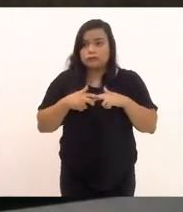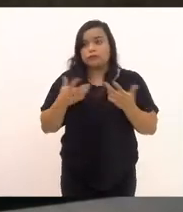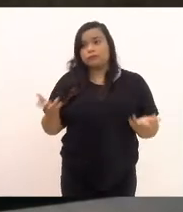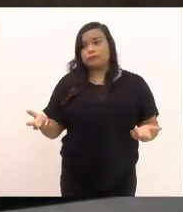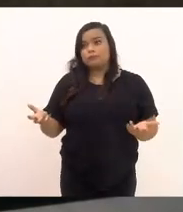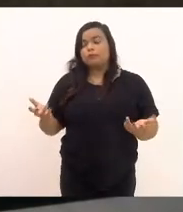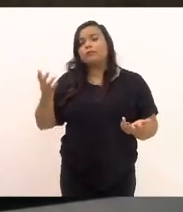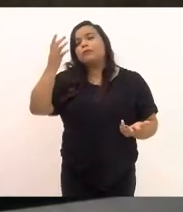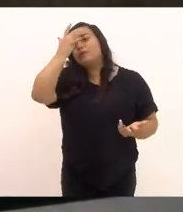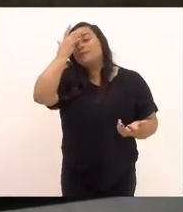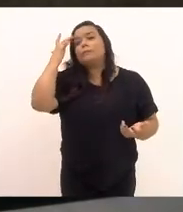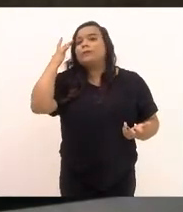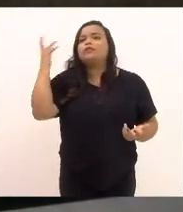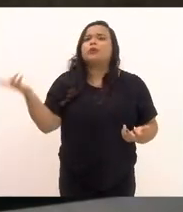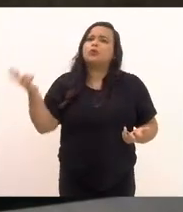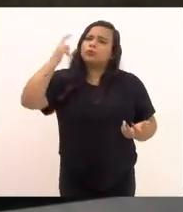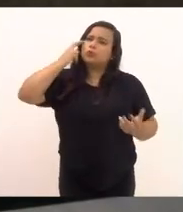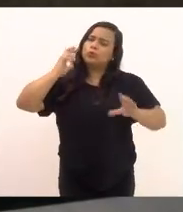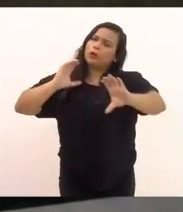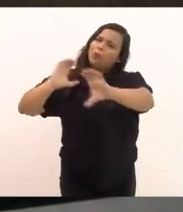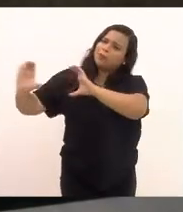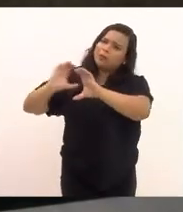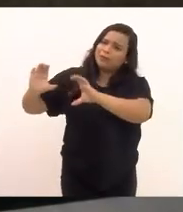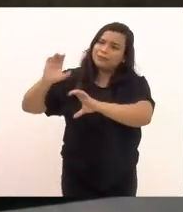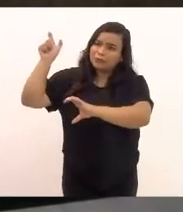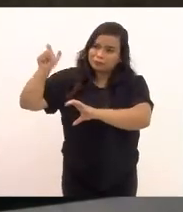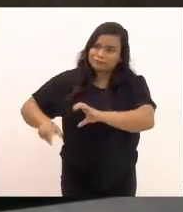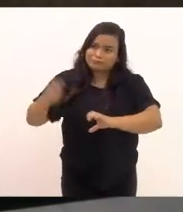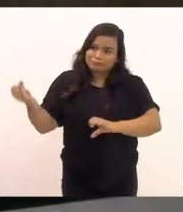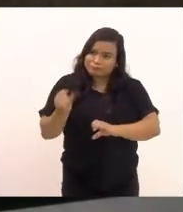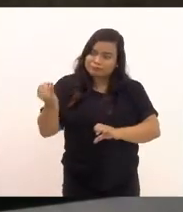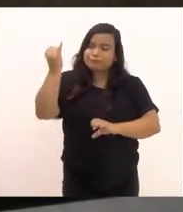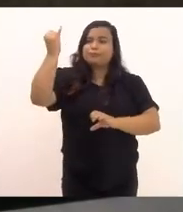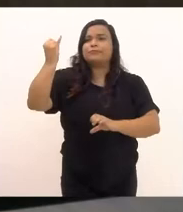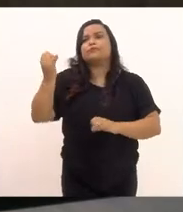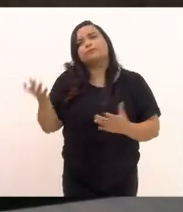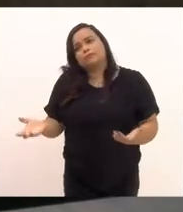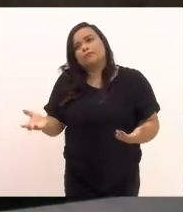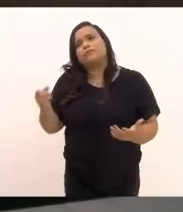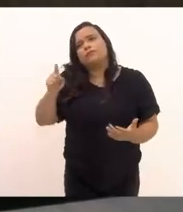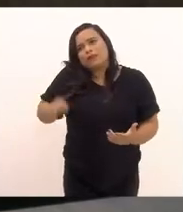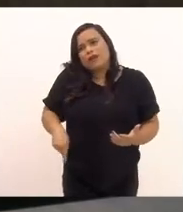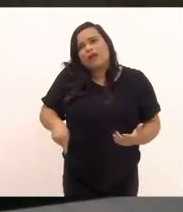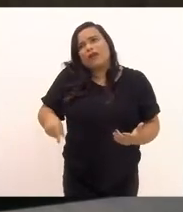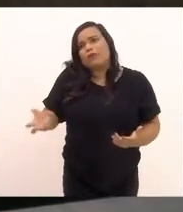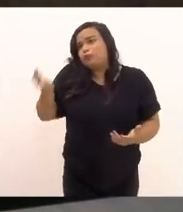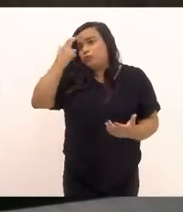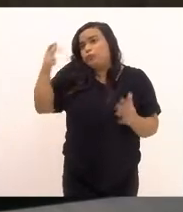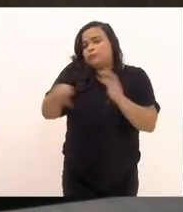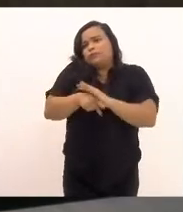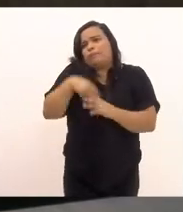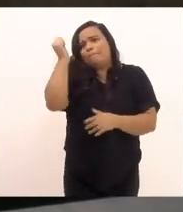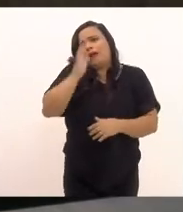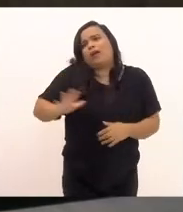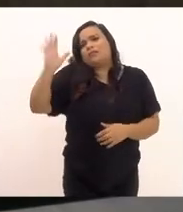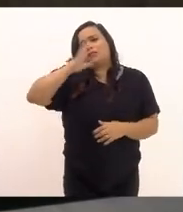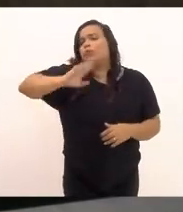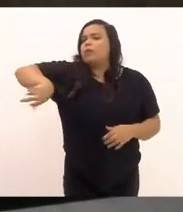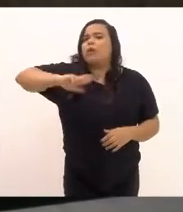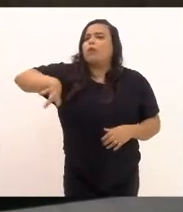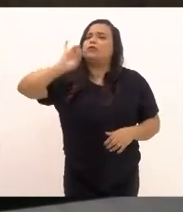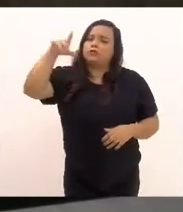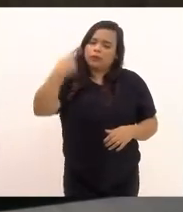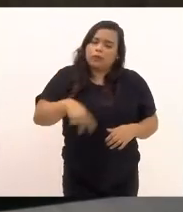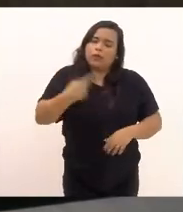técnica da cultura, da comunicação pública. É uma memória do Brasil, não é só um cidadão aqui do Rio de